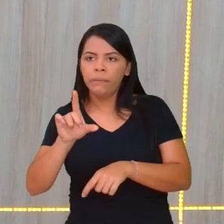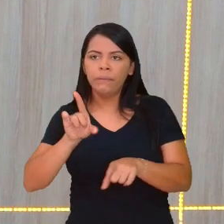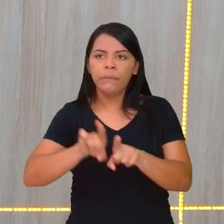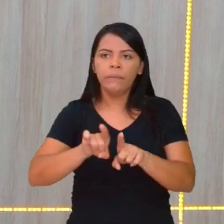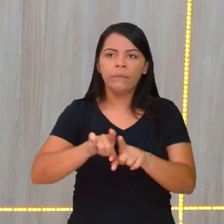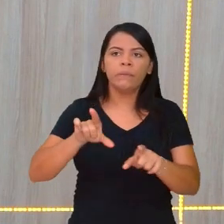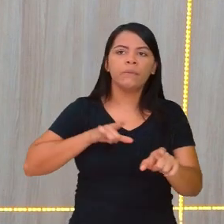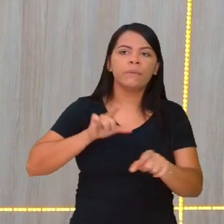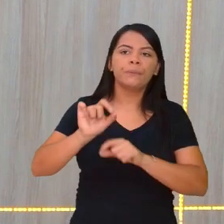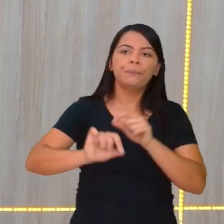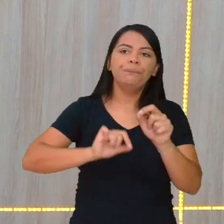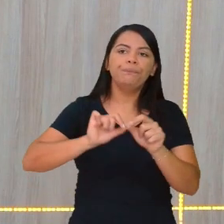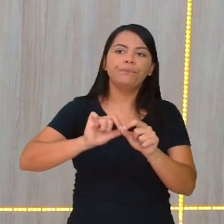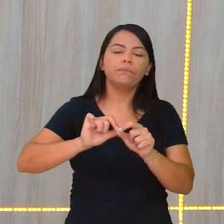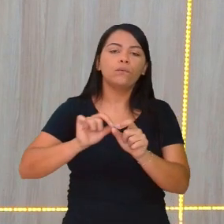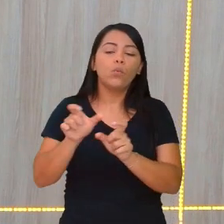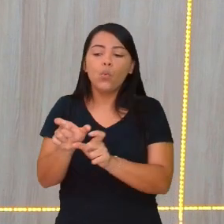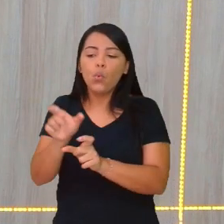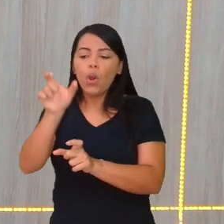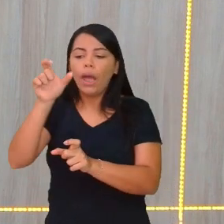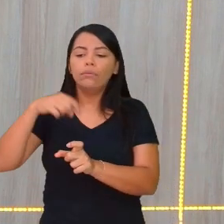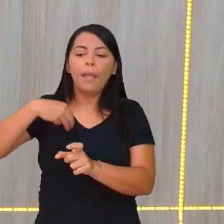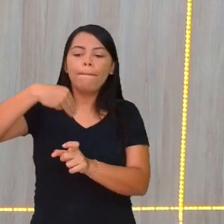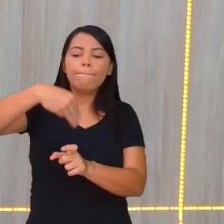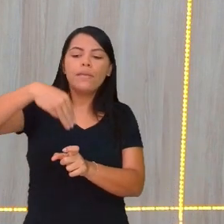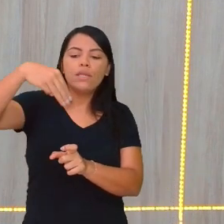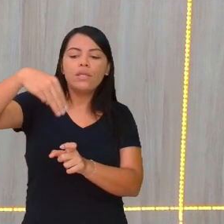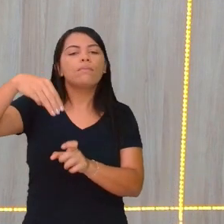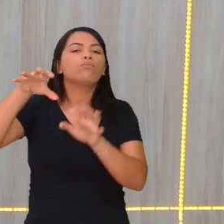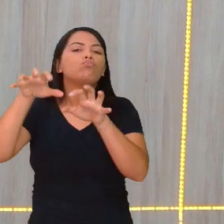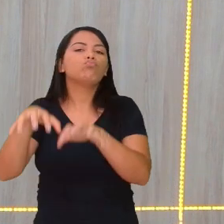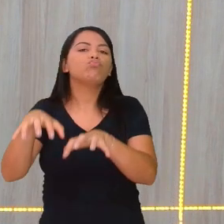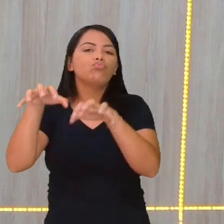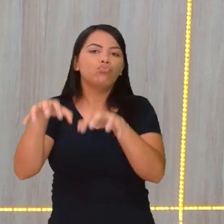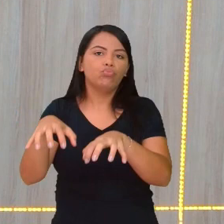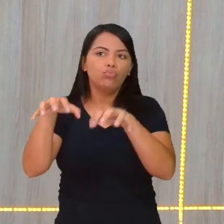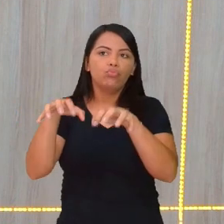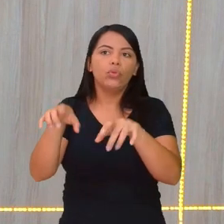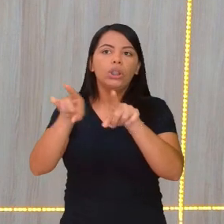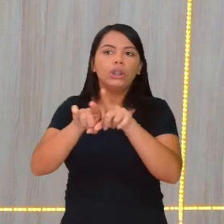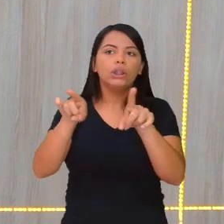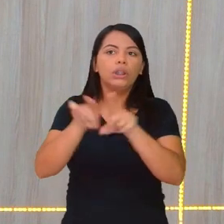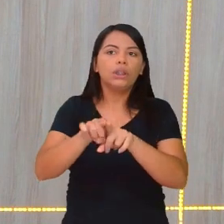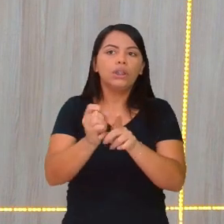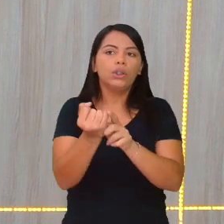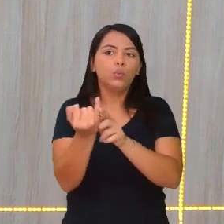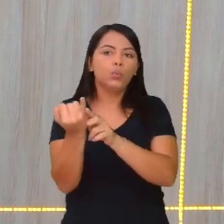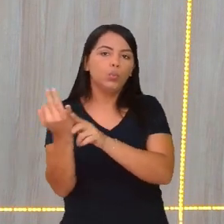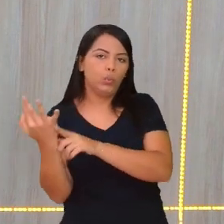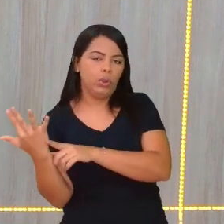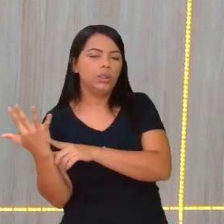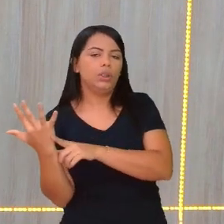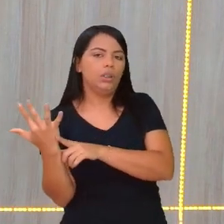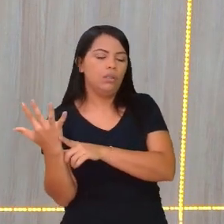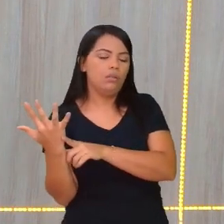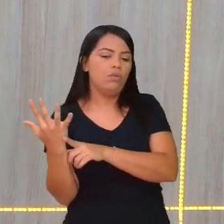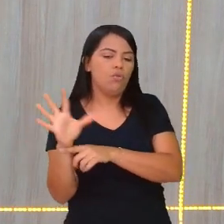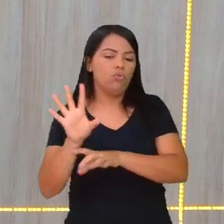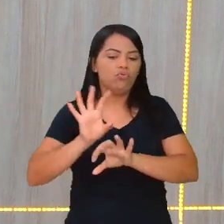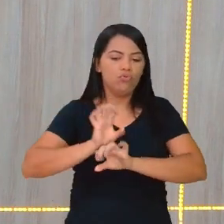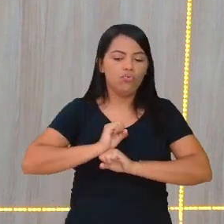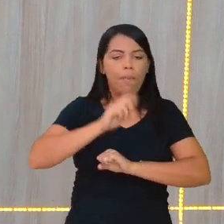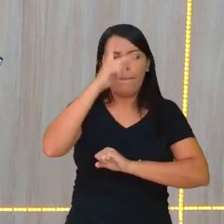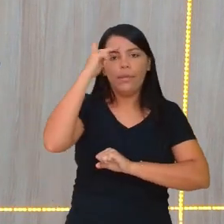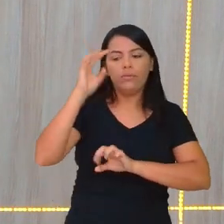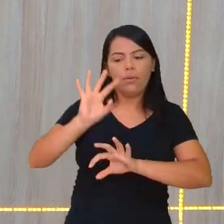de chuva em milímetros, número de casos notificados. Isso aí é como se